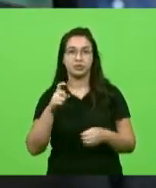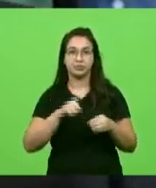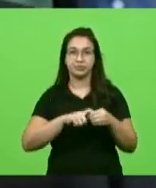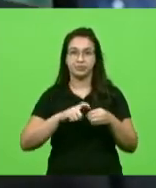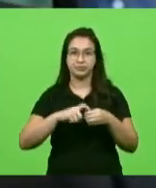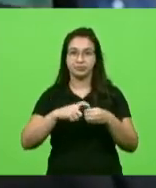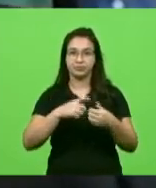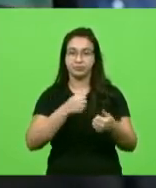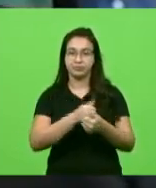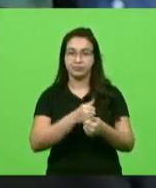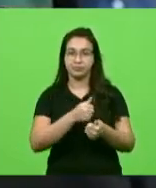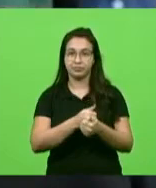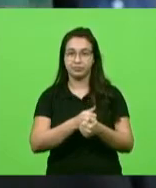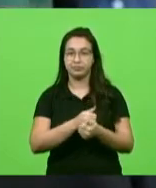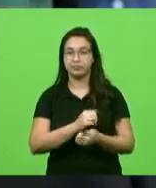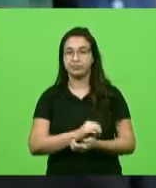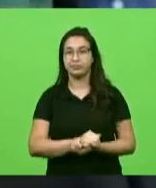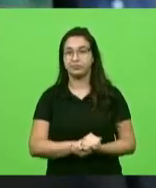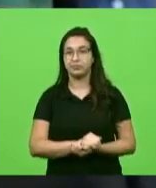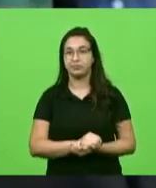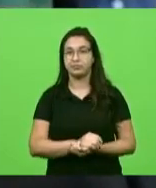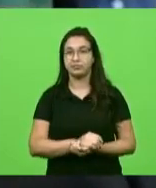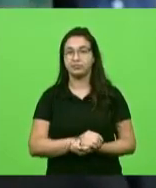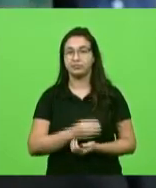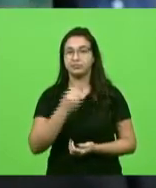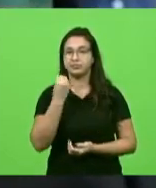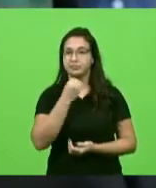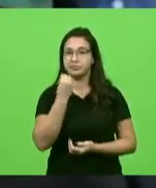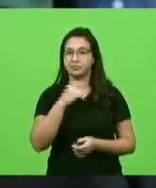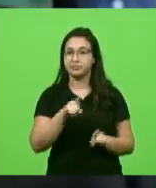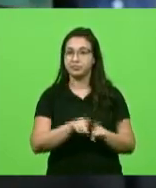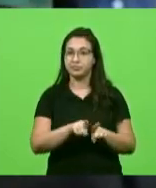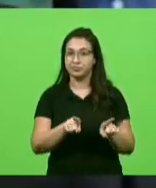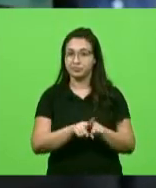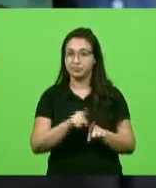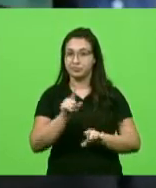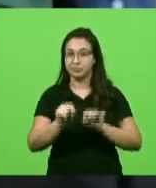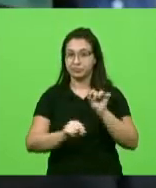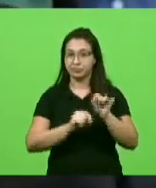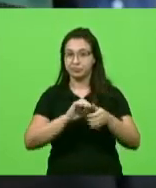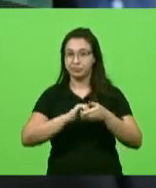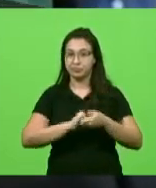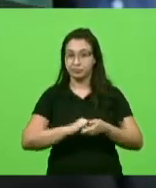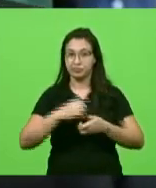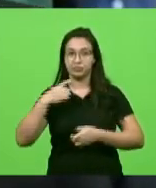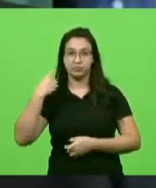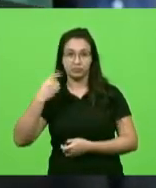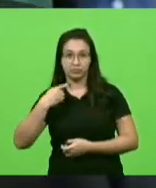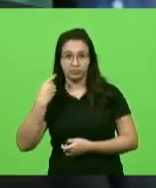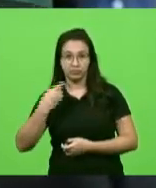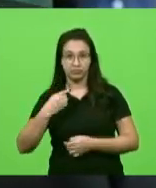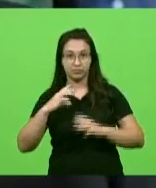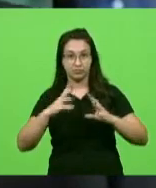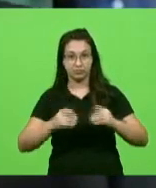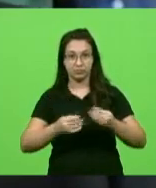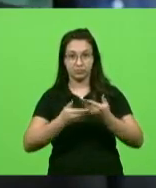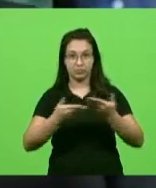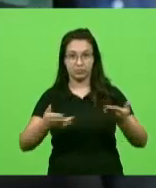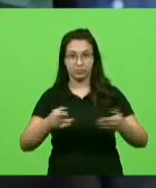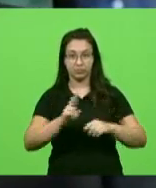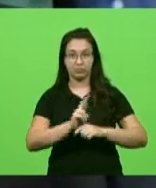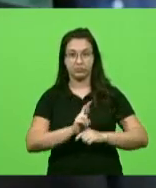tribunal quero aproveitar a oportunidade para cumprimentar também os seus advogados na aqui são